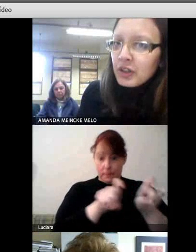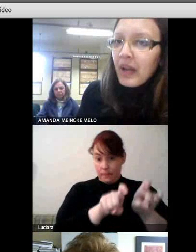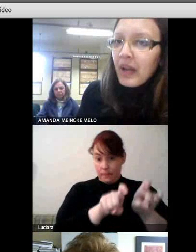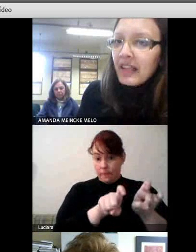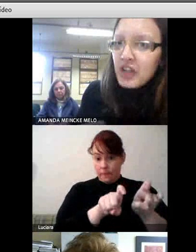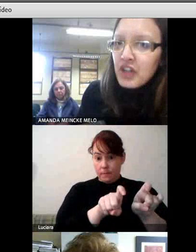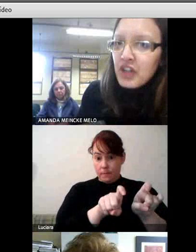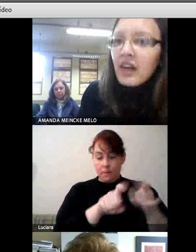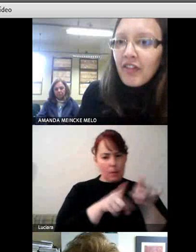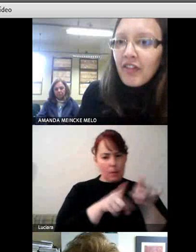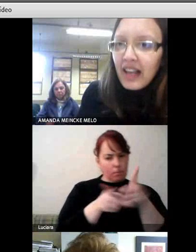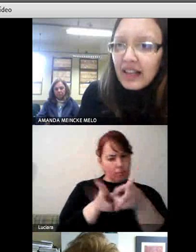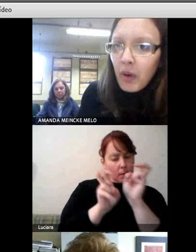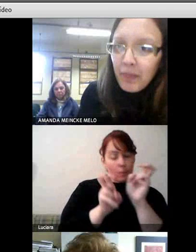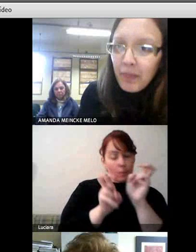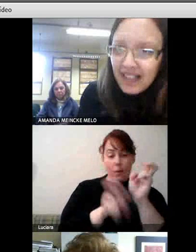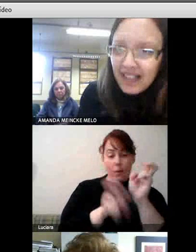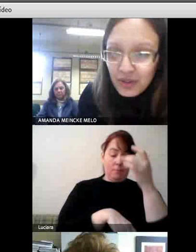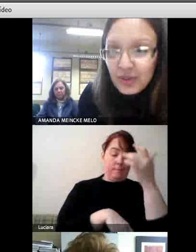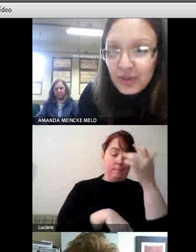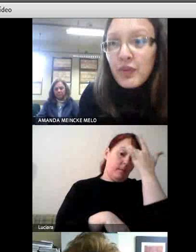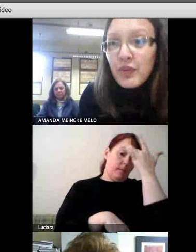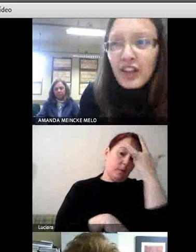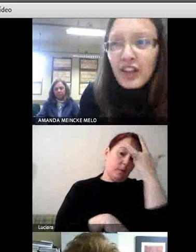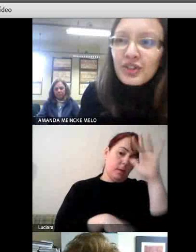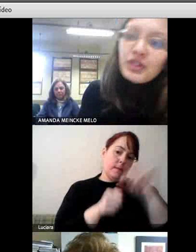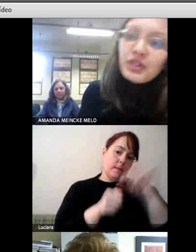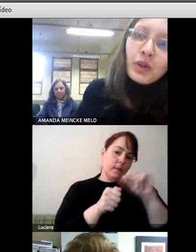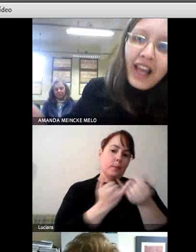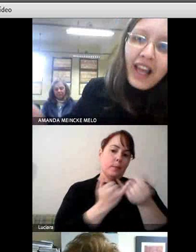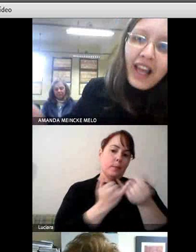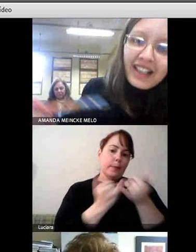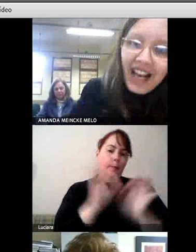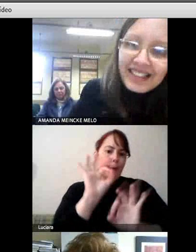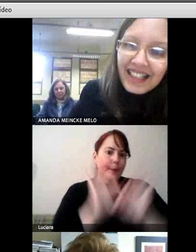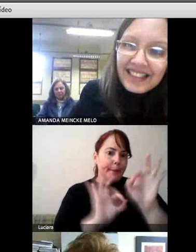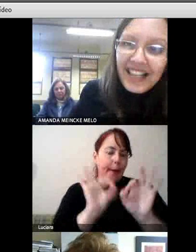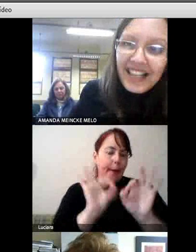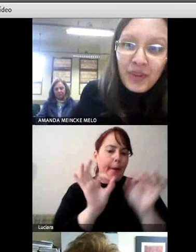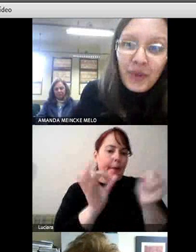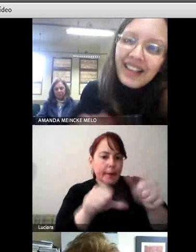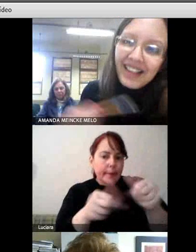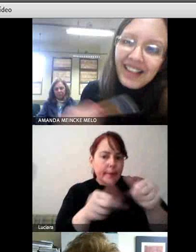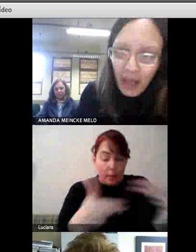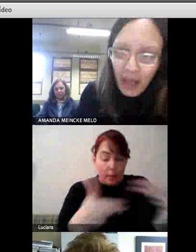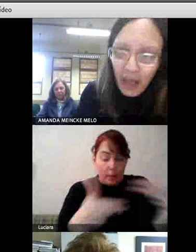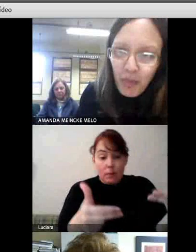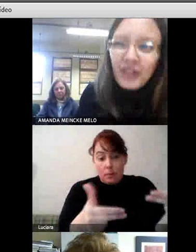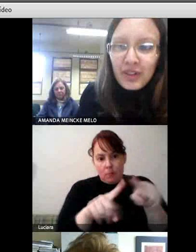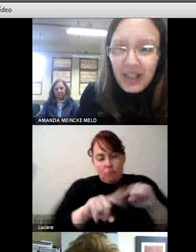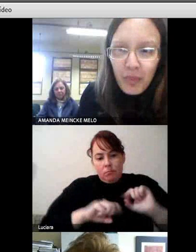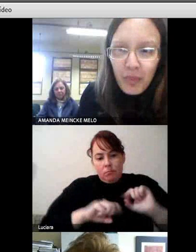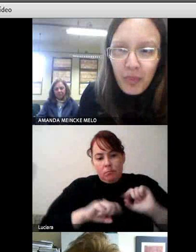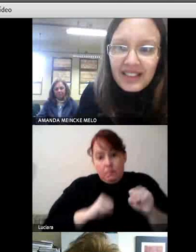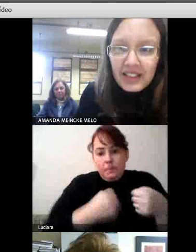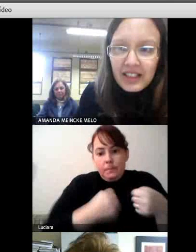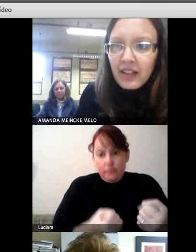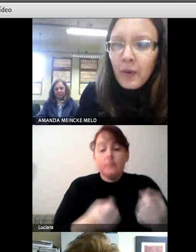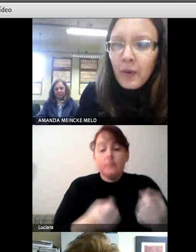de planejamento, avaliação, apesar de todos os esforços, e os meus colegas da licenciatura têm muito a contribuir